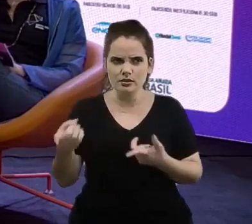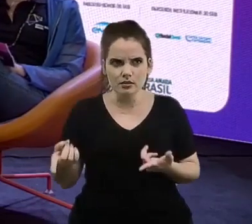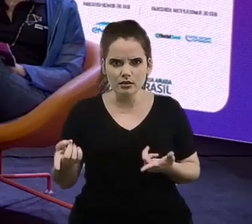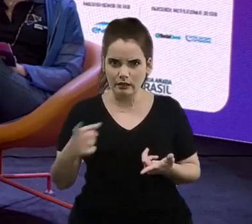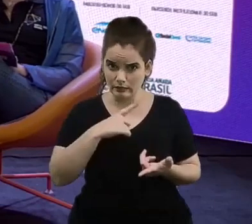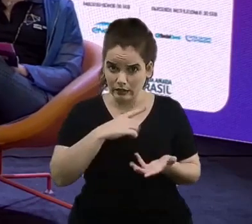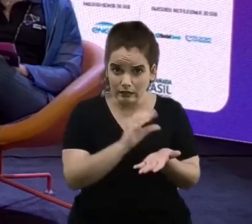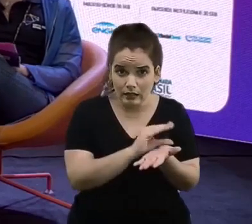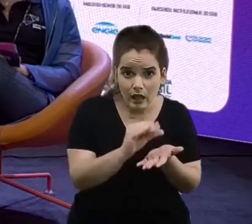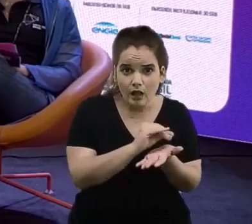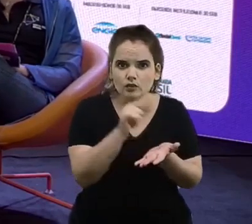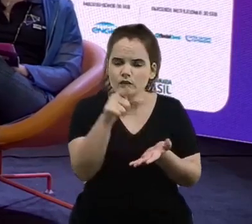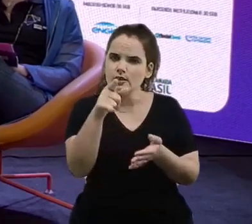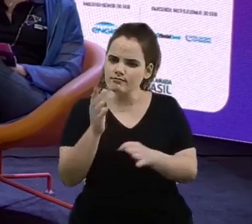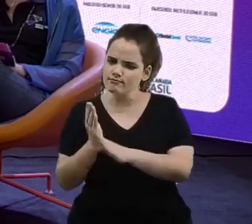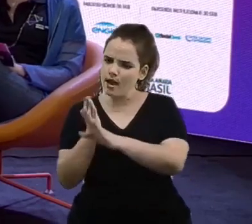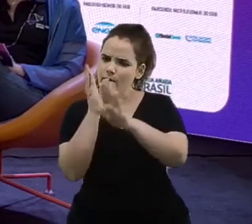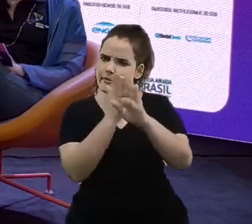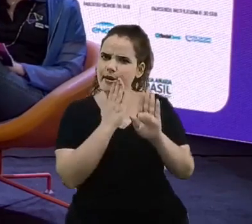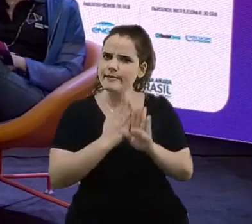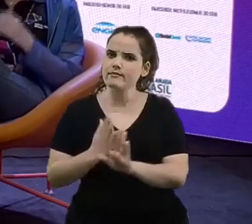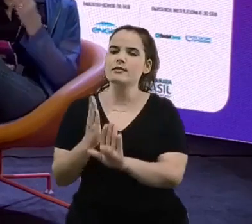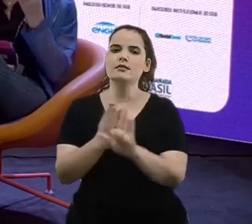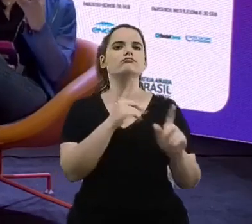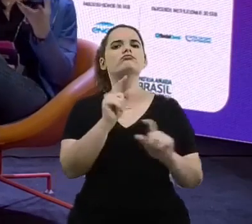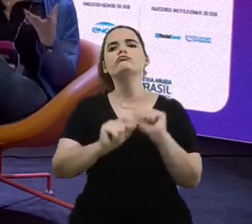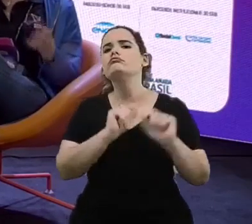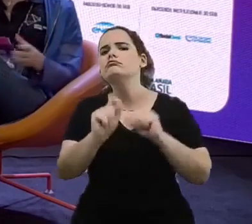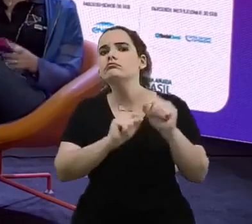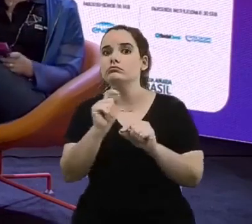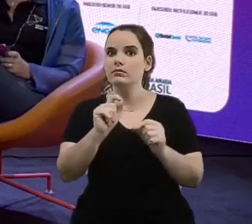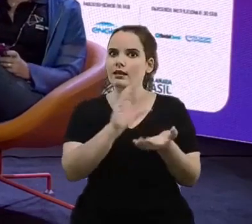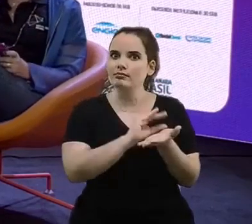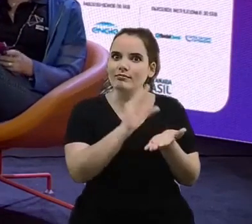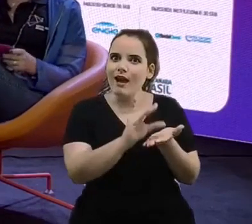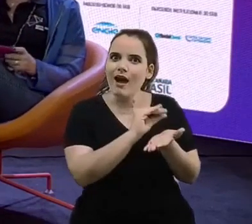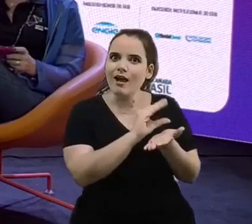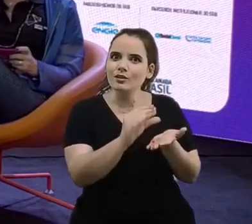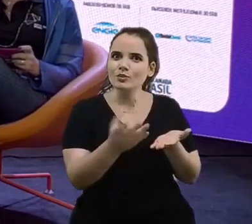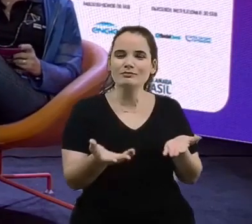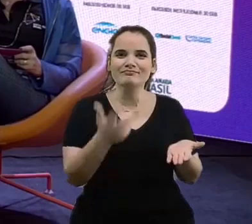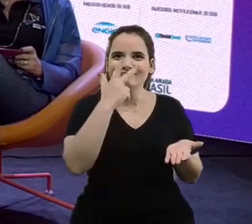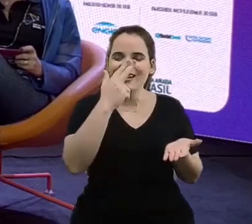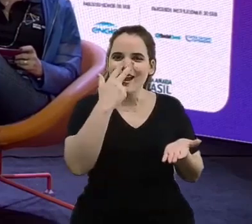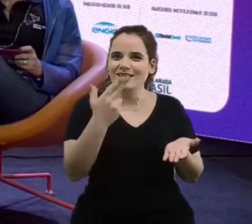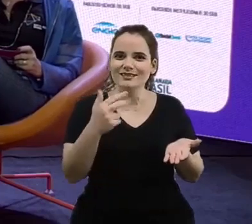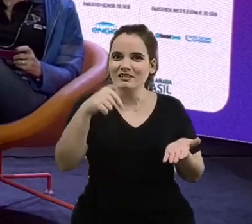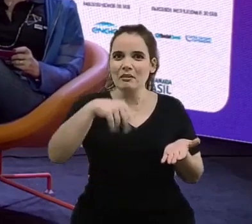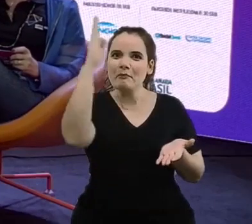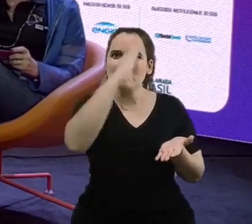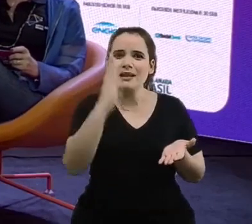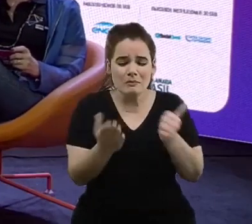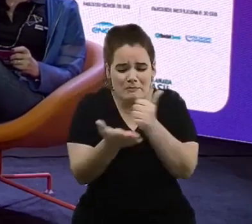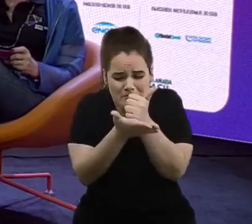mentora mais querida do Brasil, a Virginia Heimann. E é isso aí, pessoal. Muito obrigado.